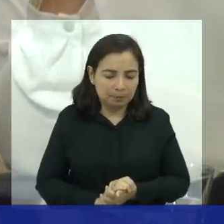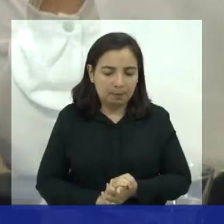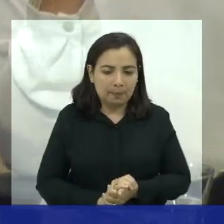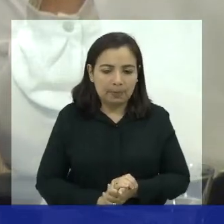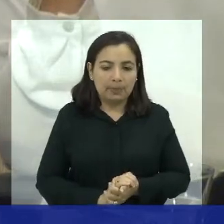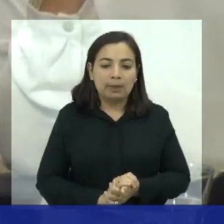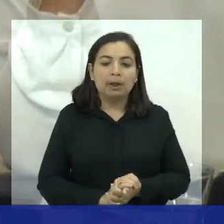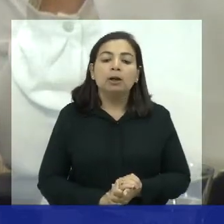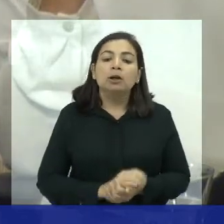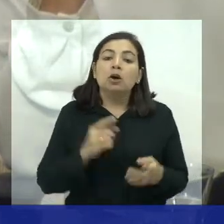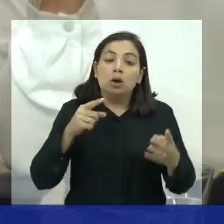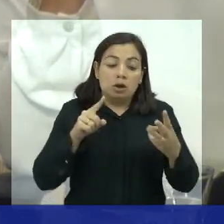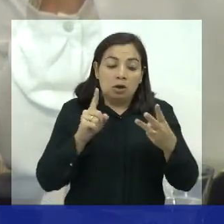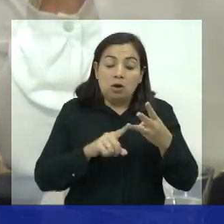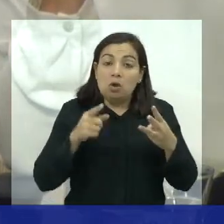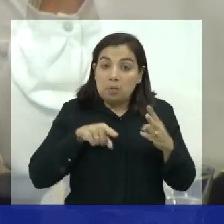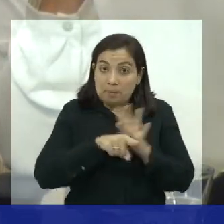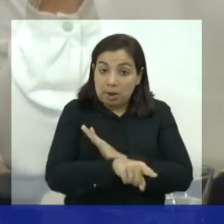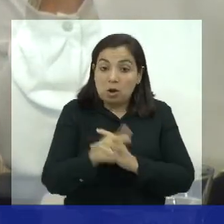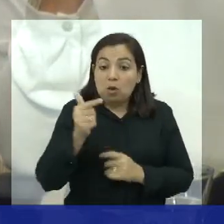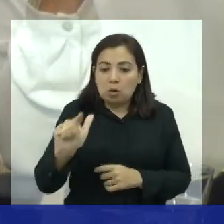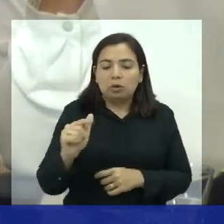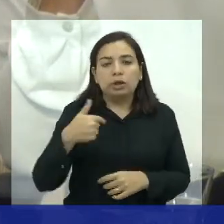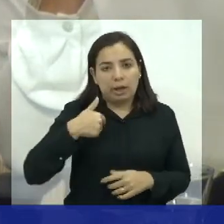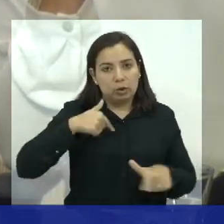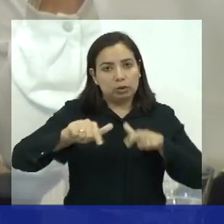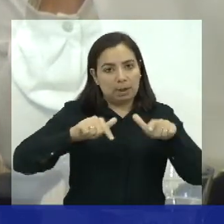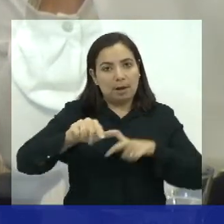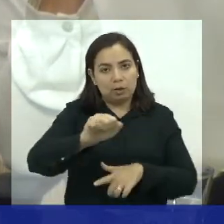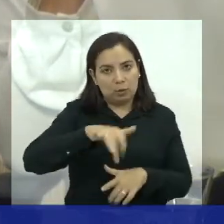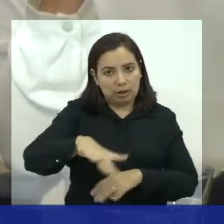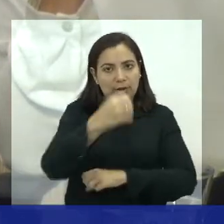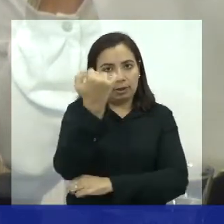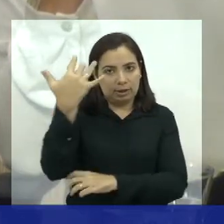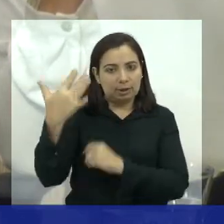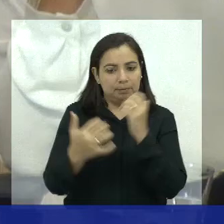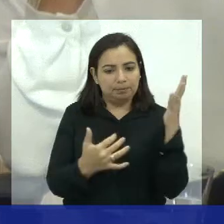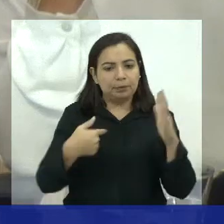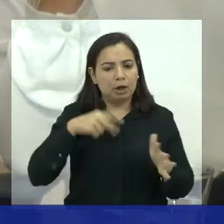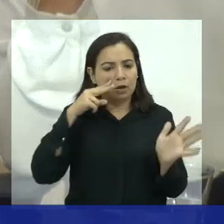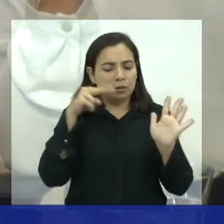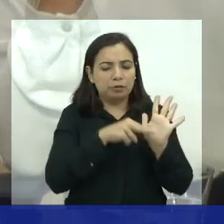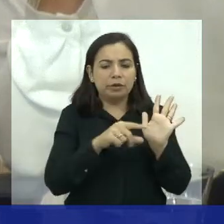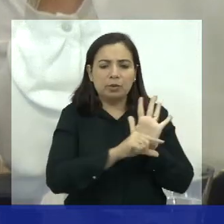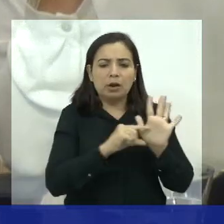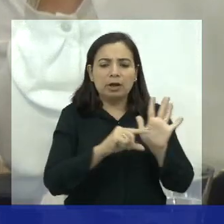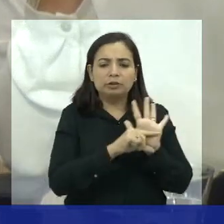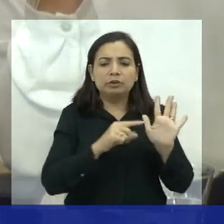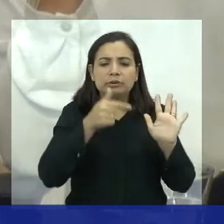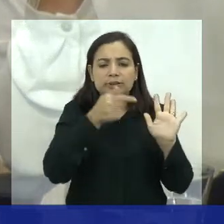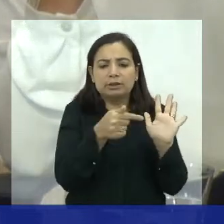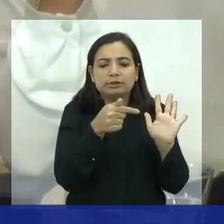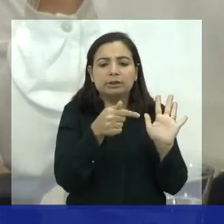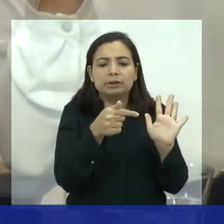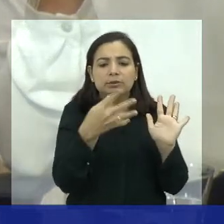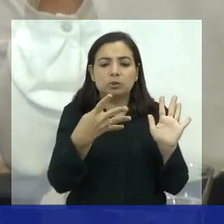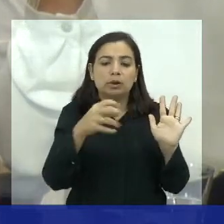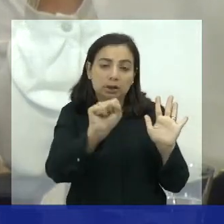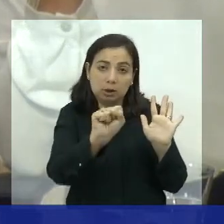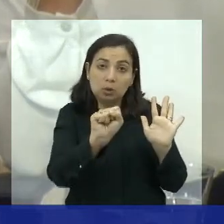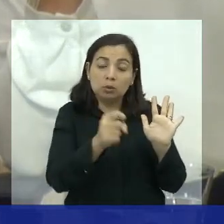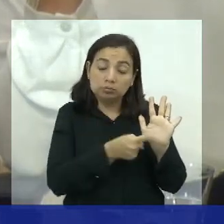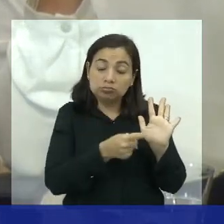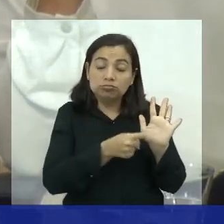na área de habitação, gente, eu vejo com muita reserva aqui um artigo que eu li, que é o 748,